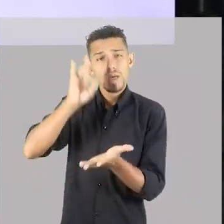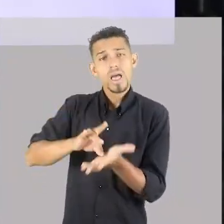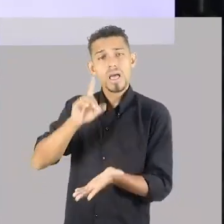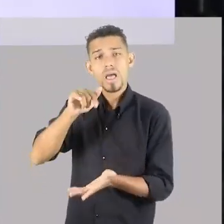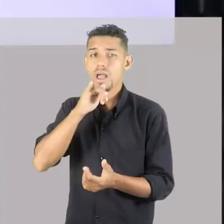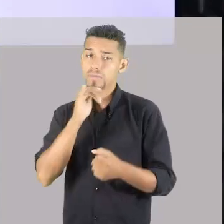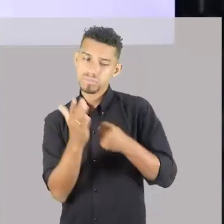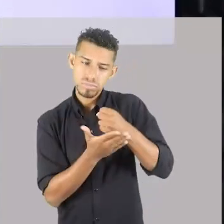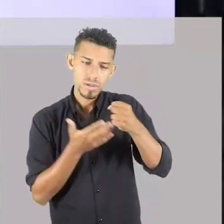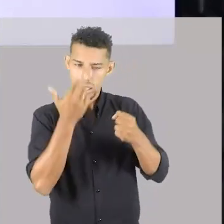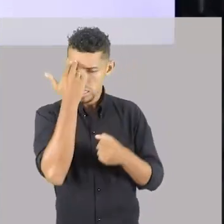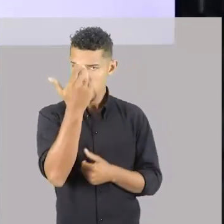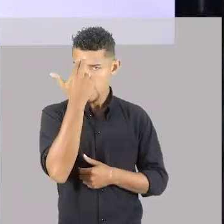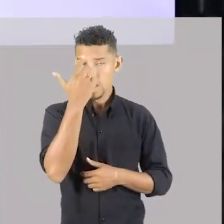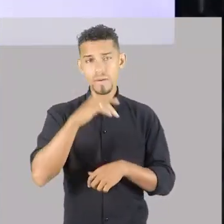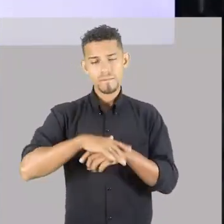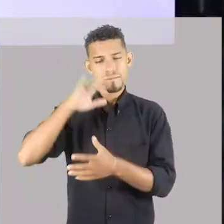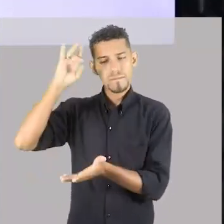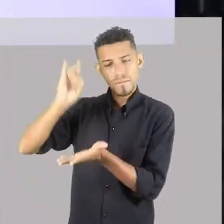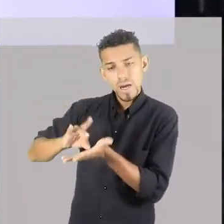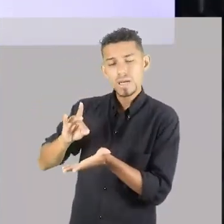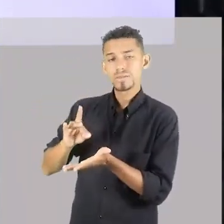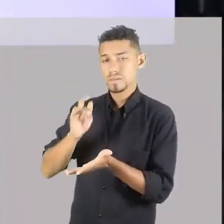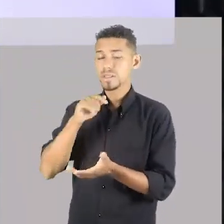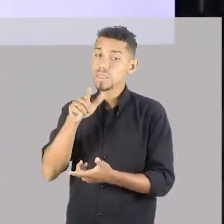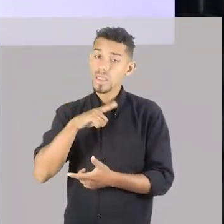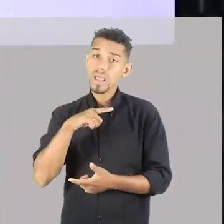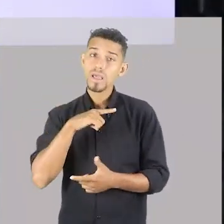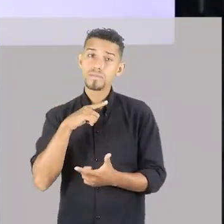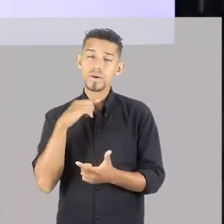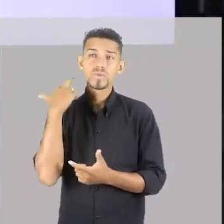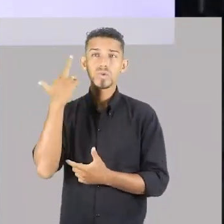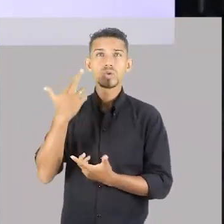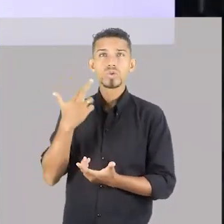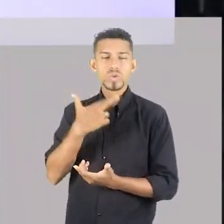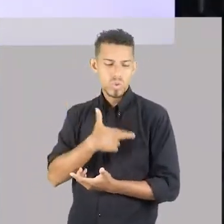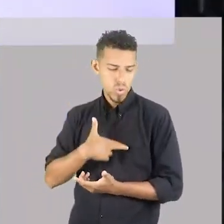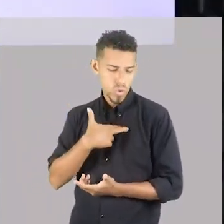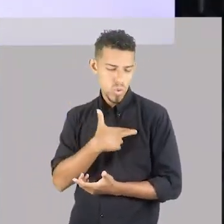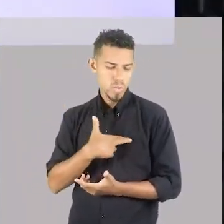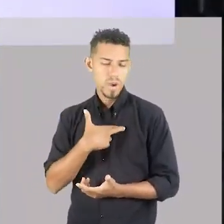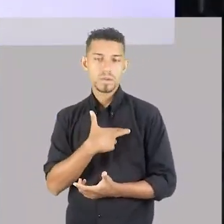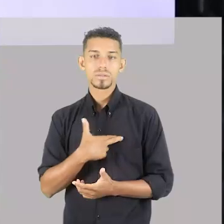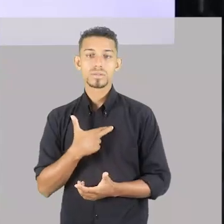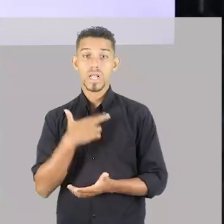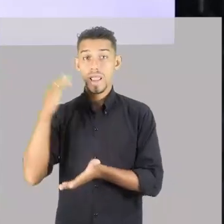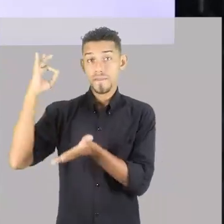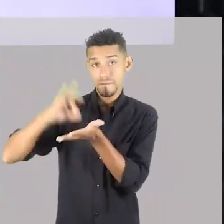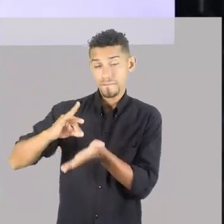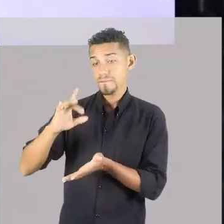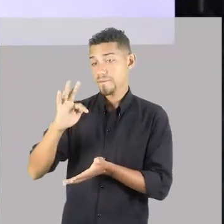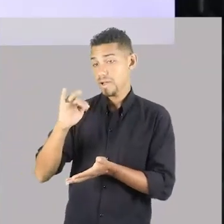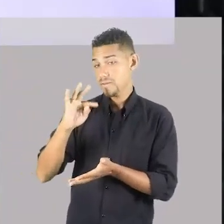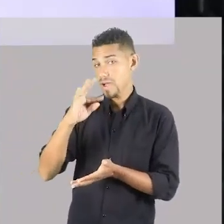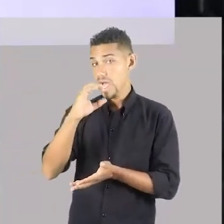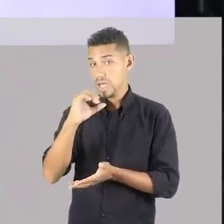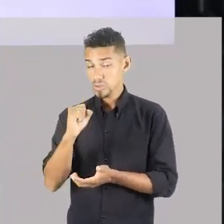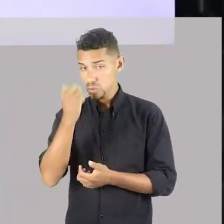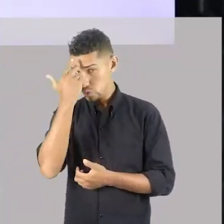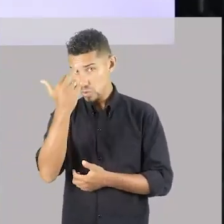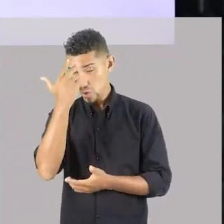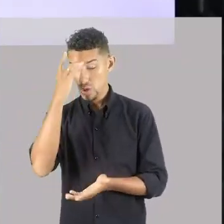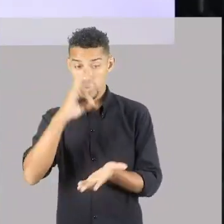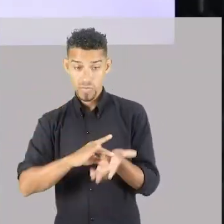baseado em histórias, né, em fatos, você tem muitos romances baseados em fatos, em histórias verídicas,